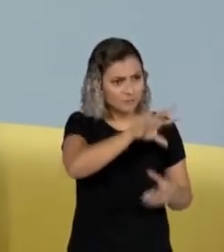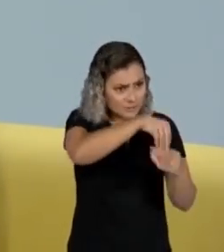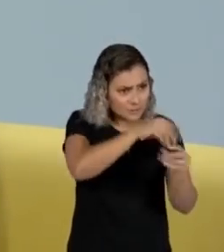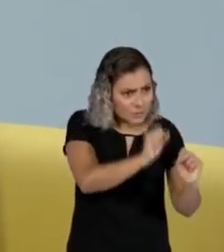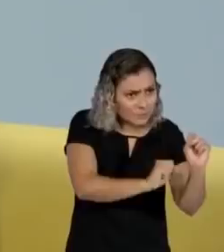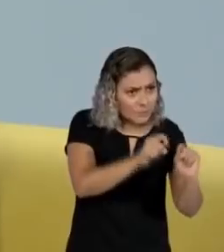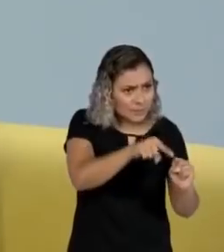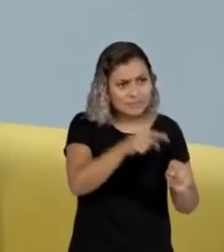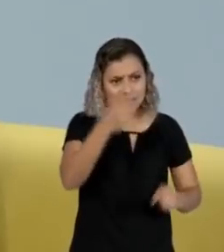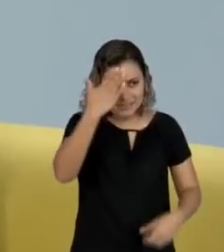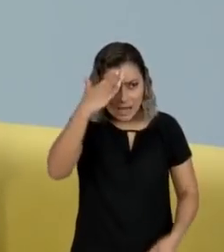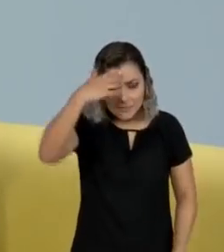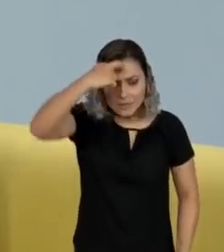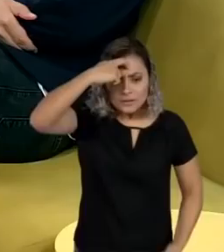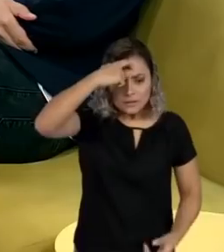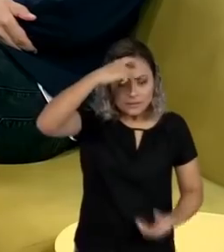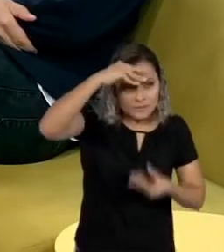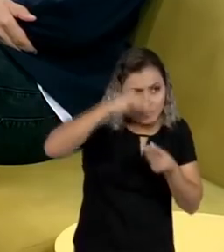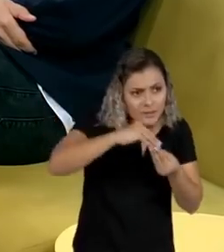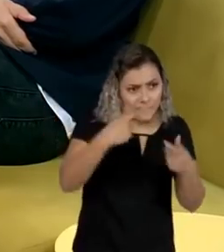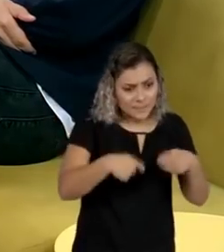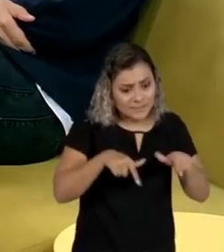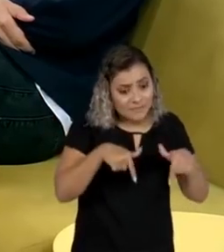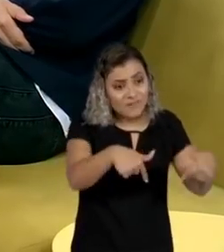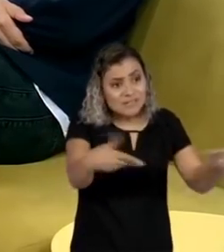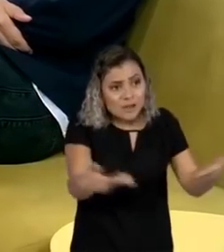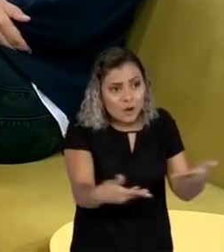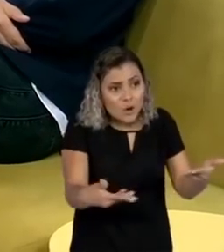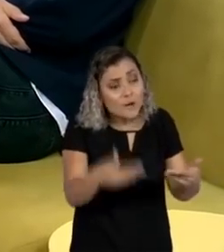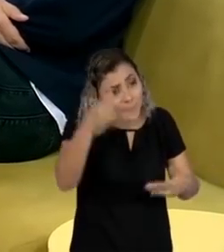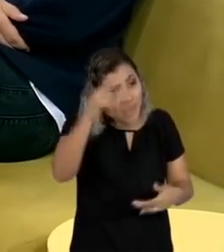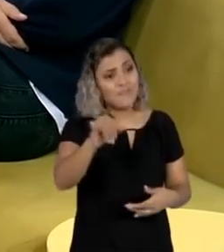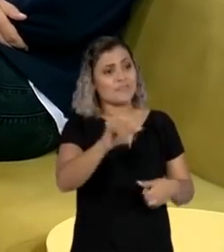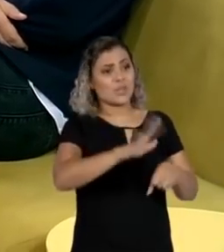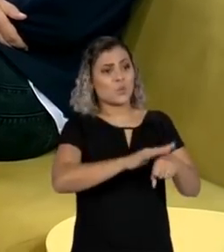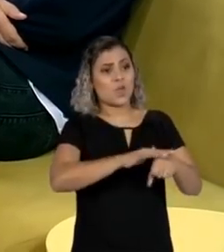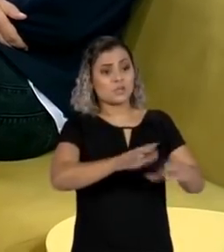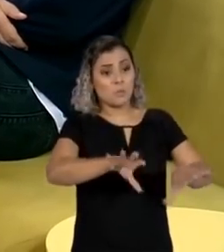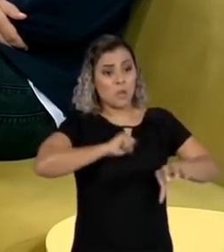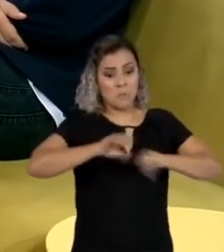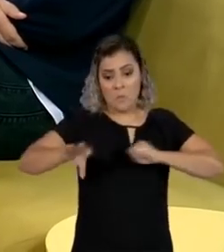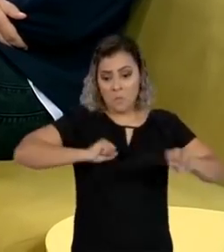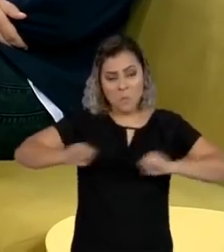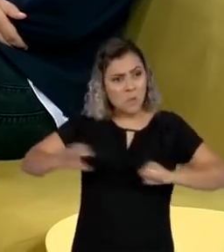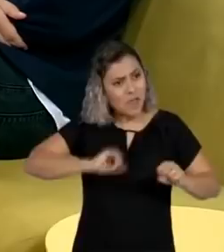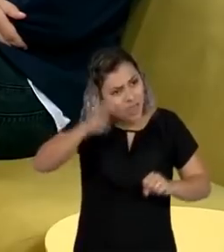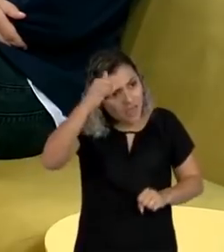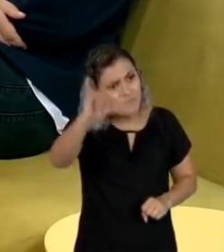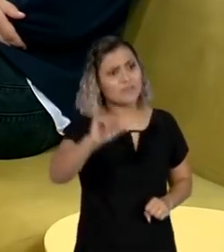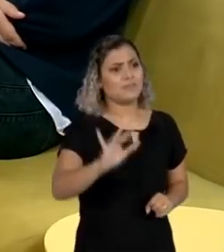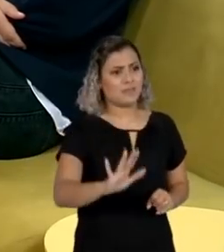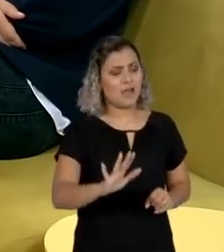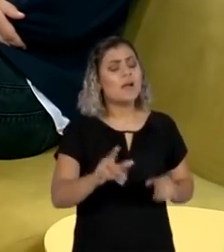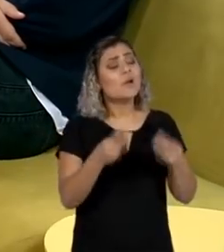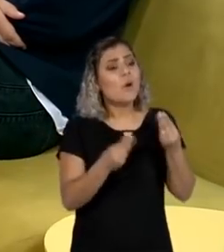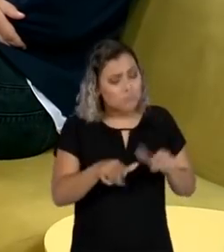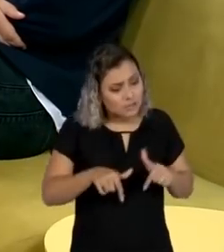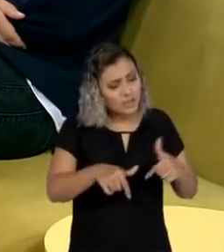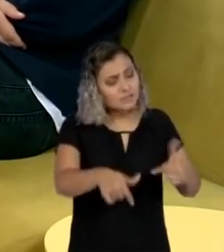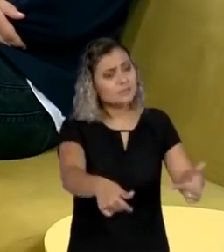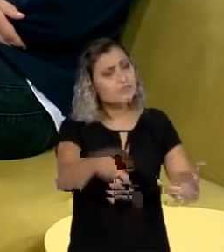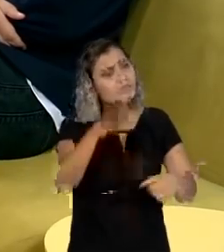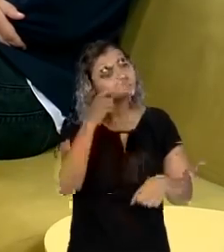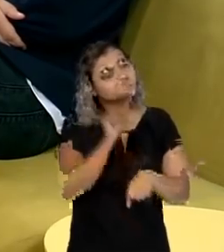conscientes de que algo precisa realmente ser feito agora? E em que medida tomam realmente ações e param para